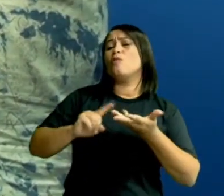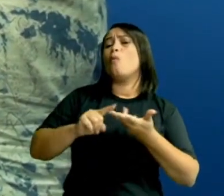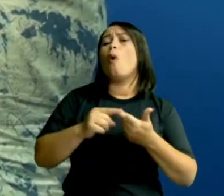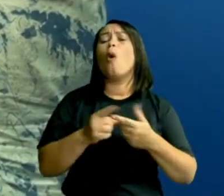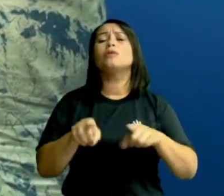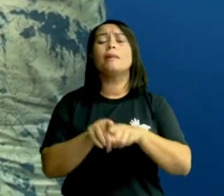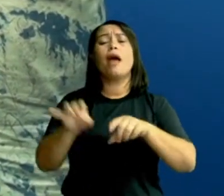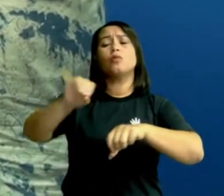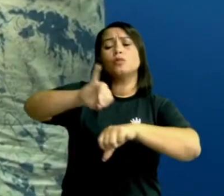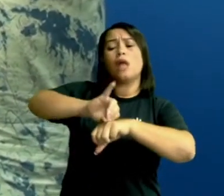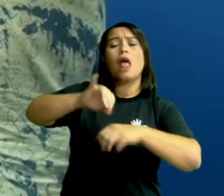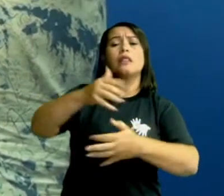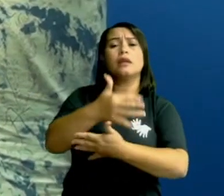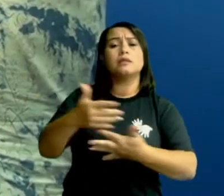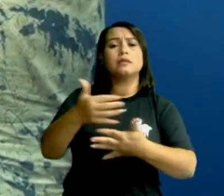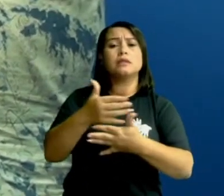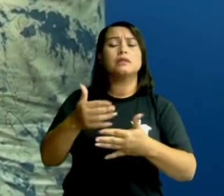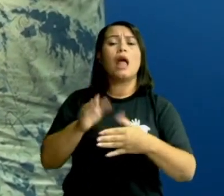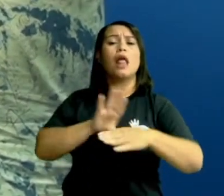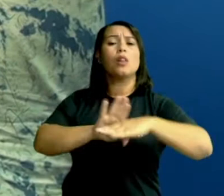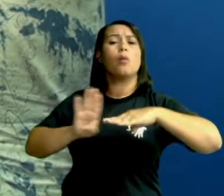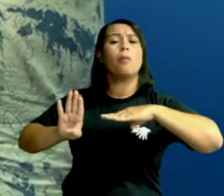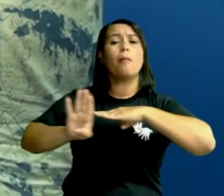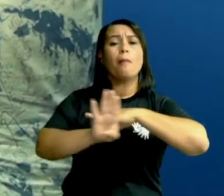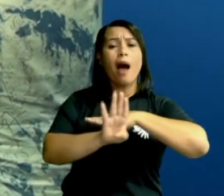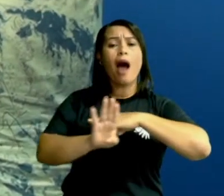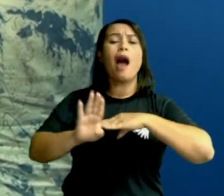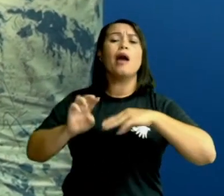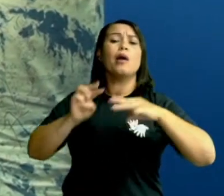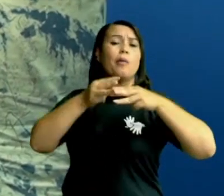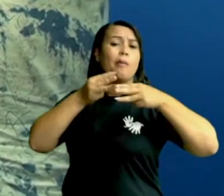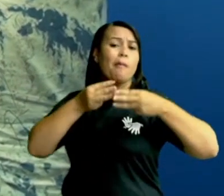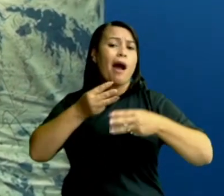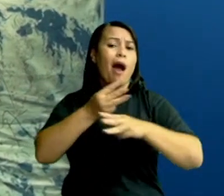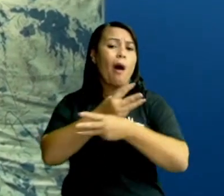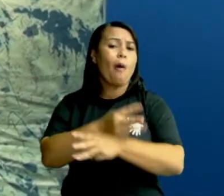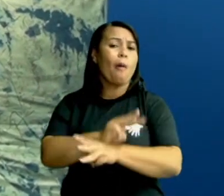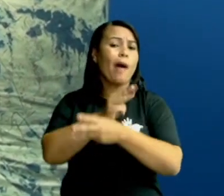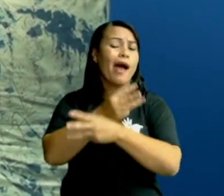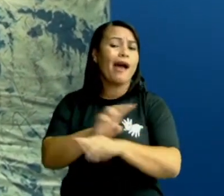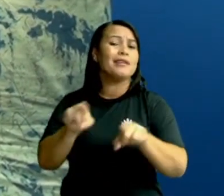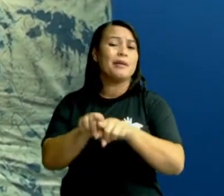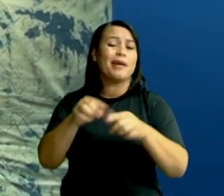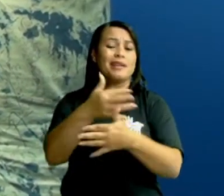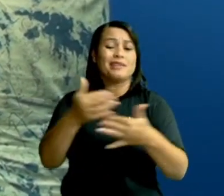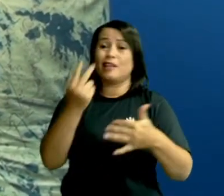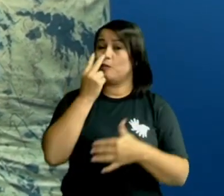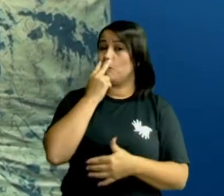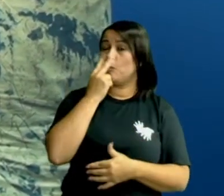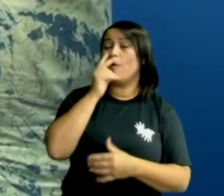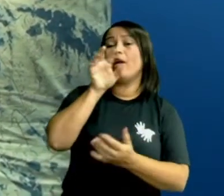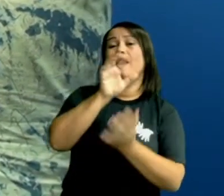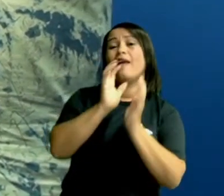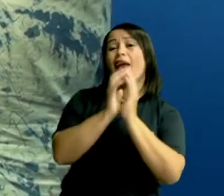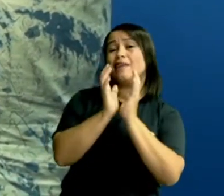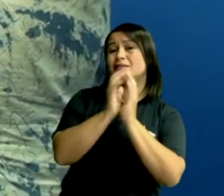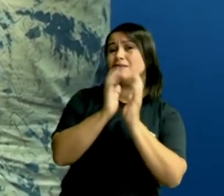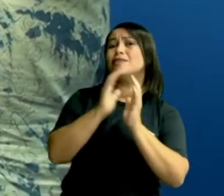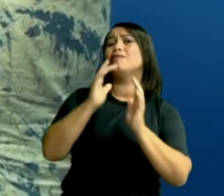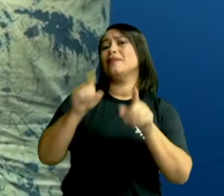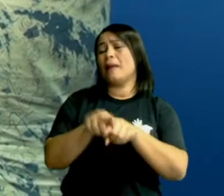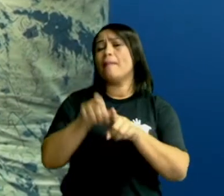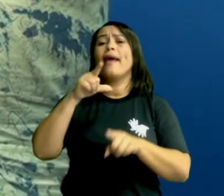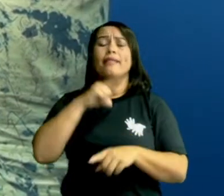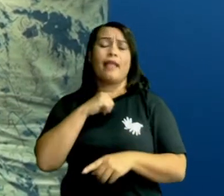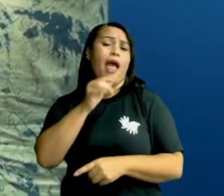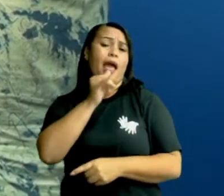no centro da cidade, no bairro, no Maués, na cidade de Vitória de Santo Antão, em Recife, são exemplos